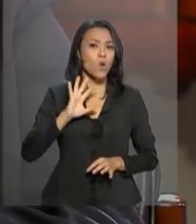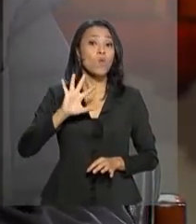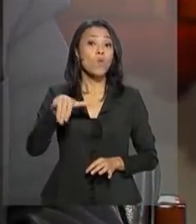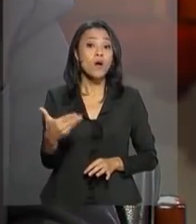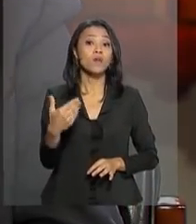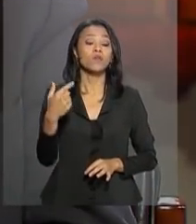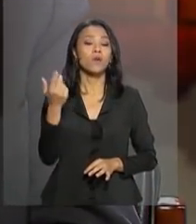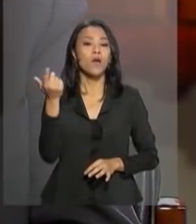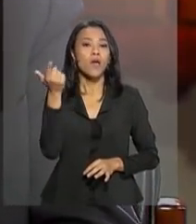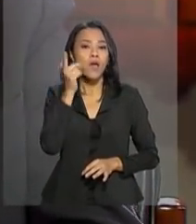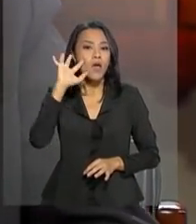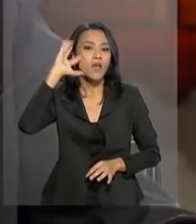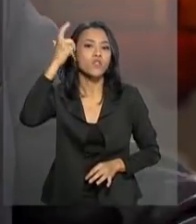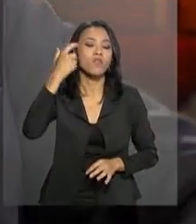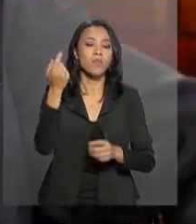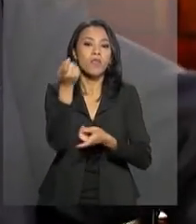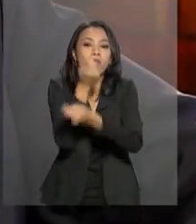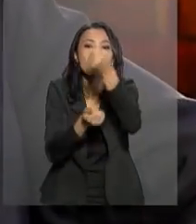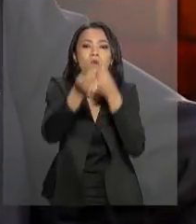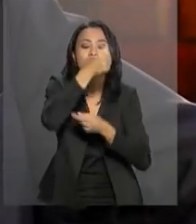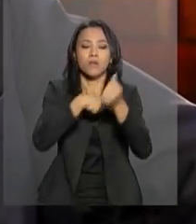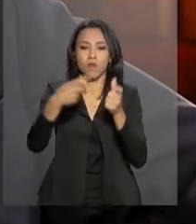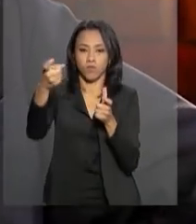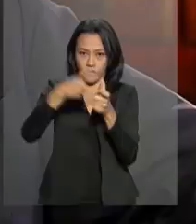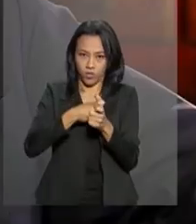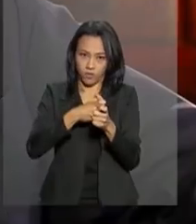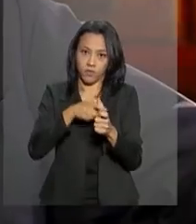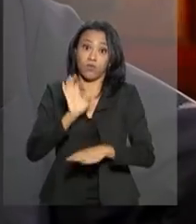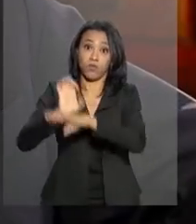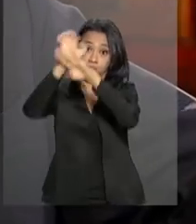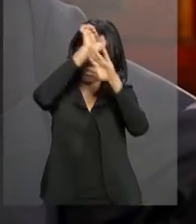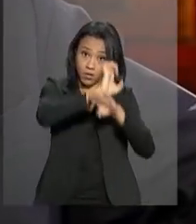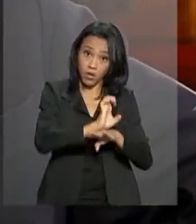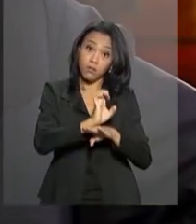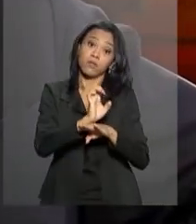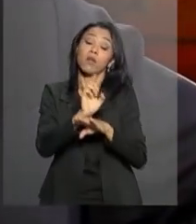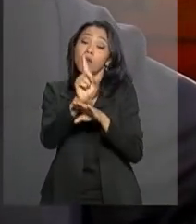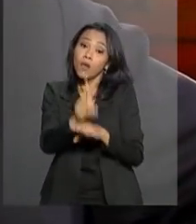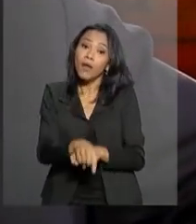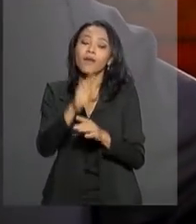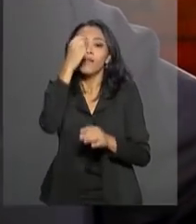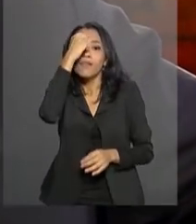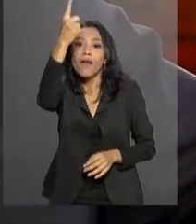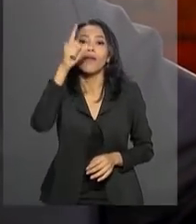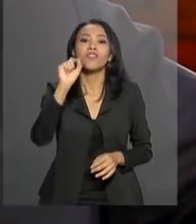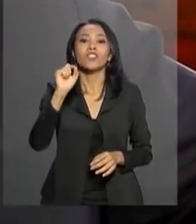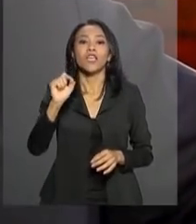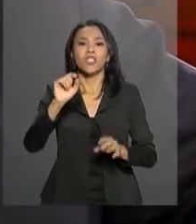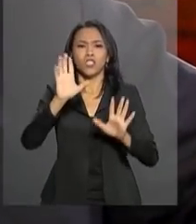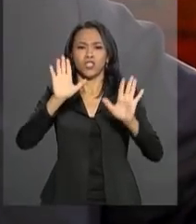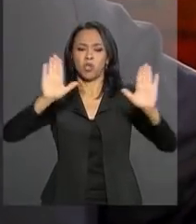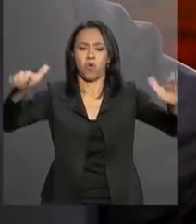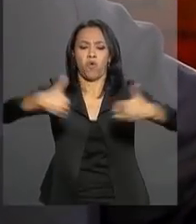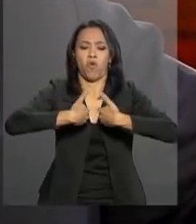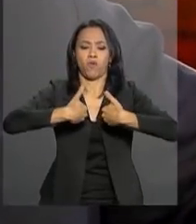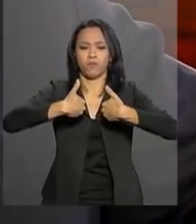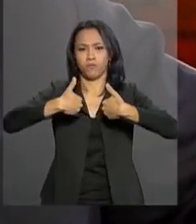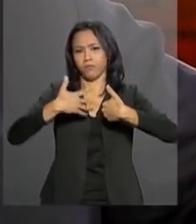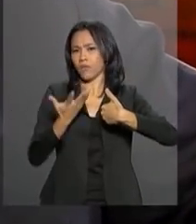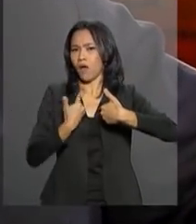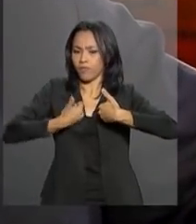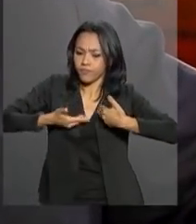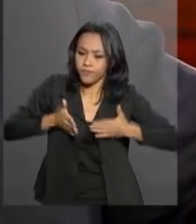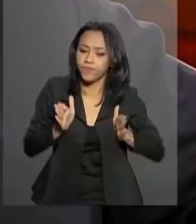a dívida dos estados, os estados têm dívida com a União, foi tendo em base a ideia da descentralização em favor dos